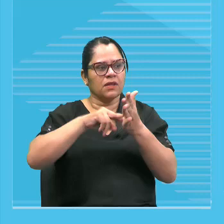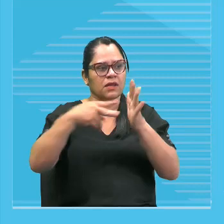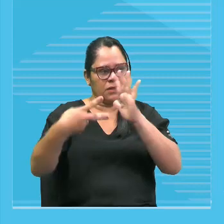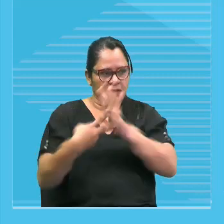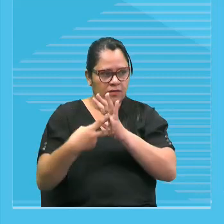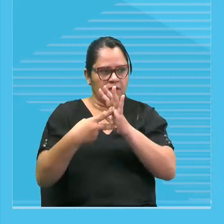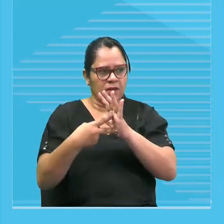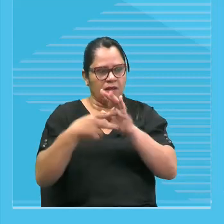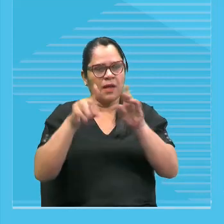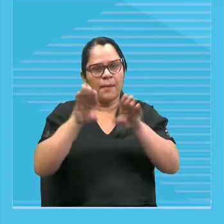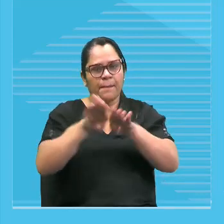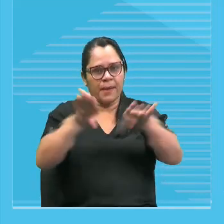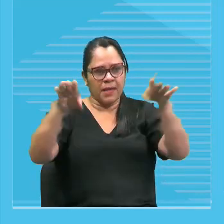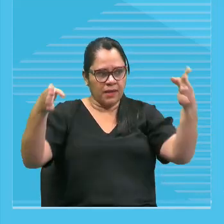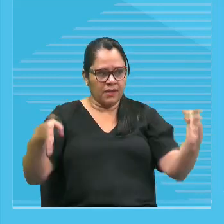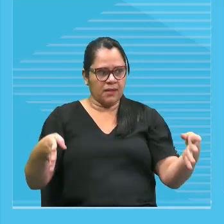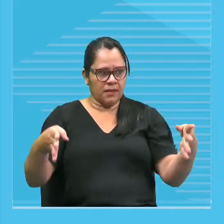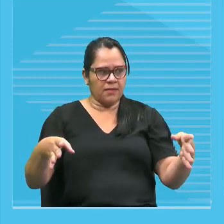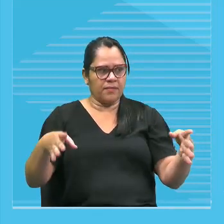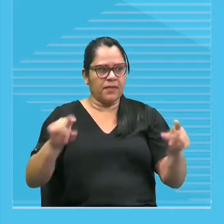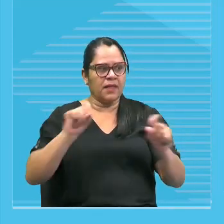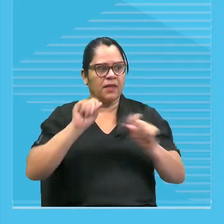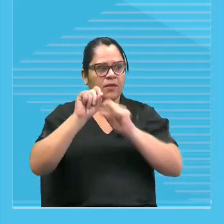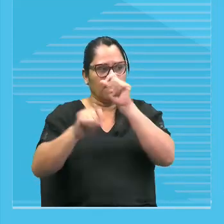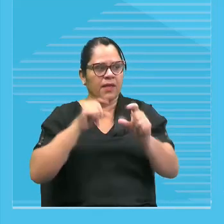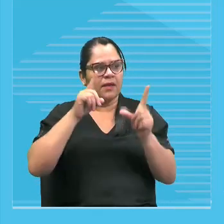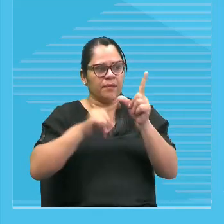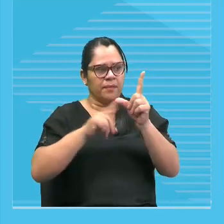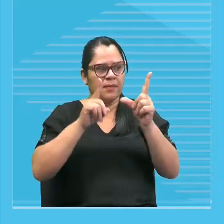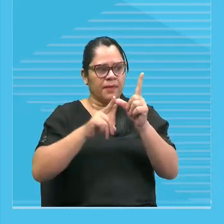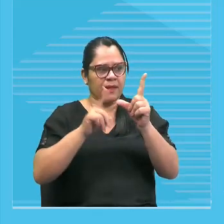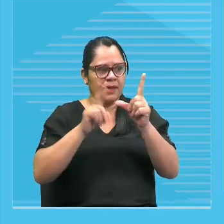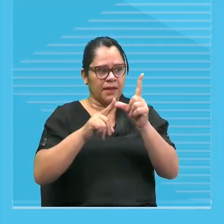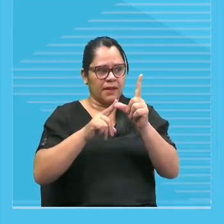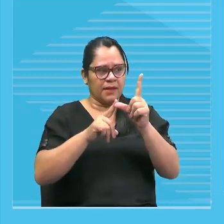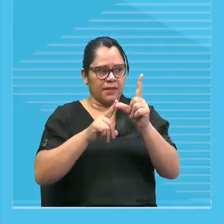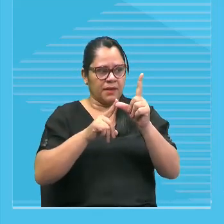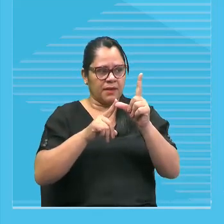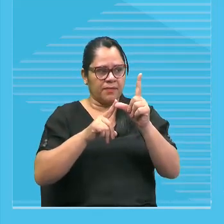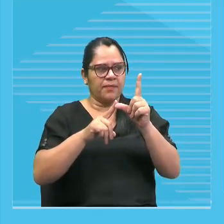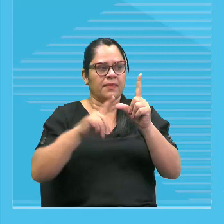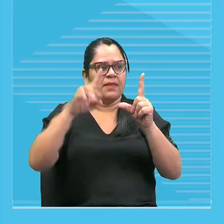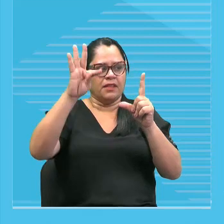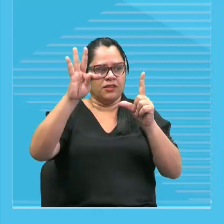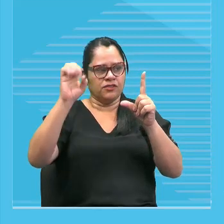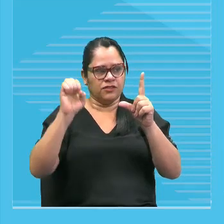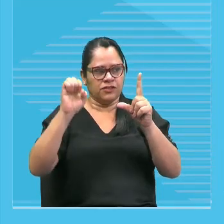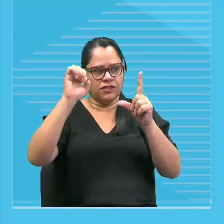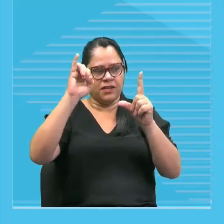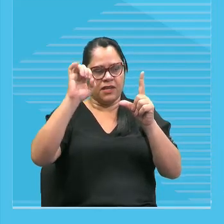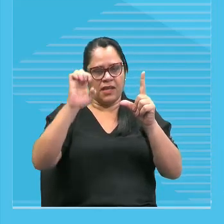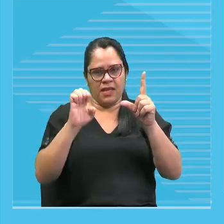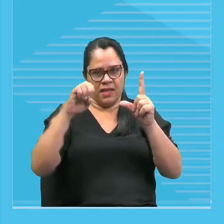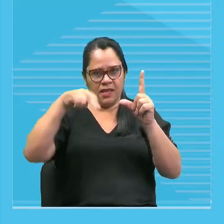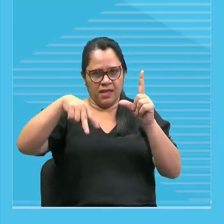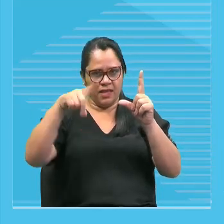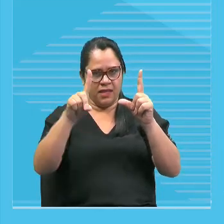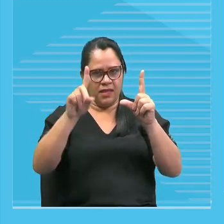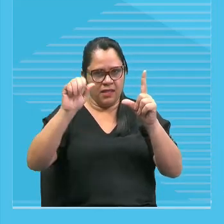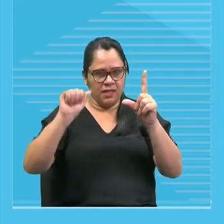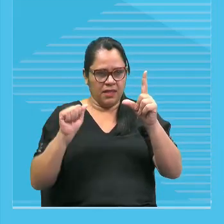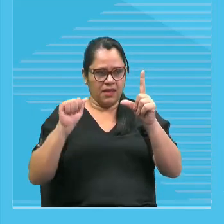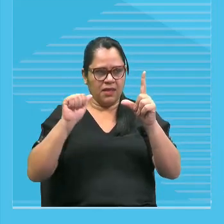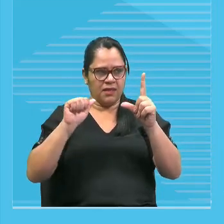loja são falsas sobre nós também Cola fila escritório na letra D escrivaninha